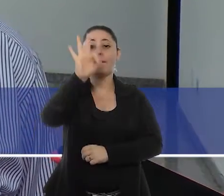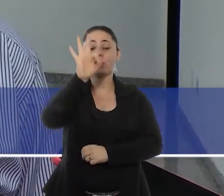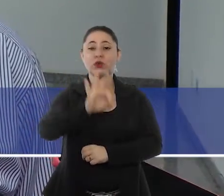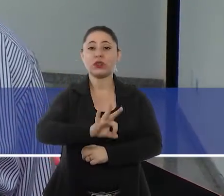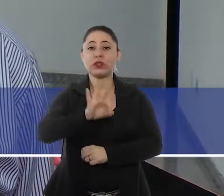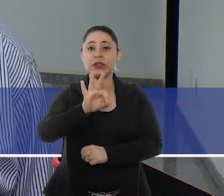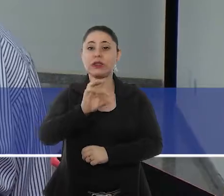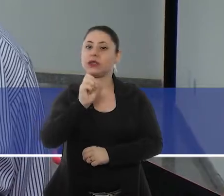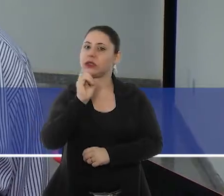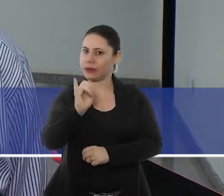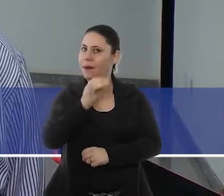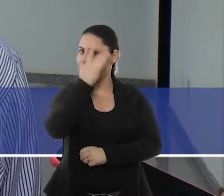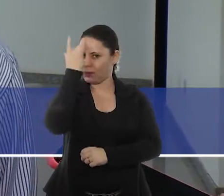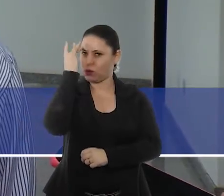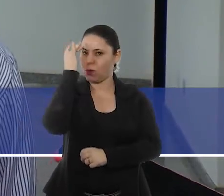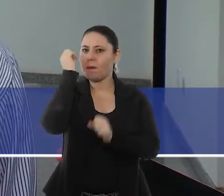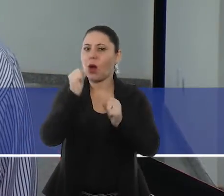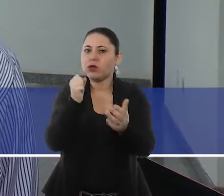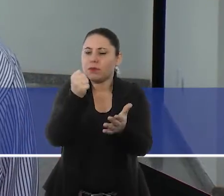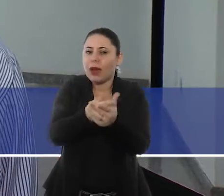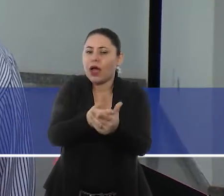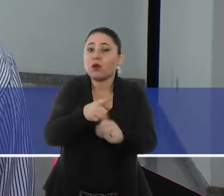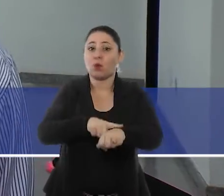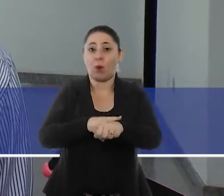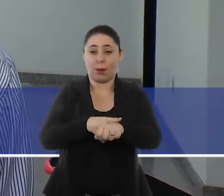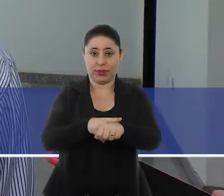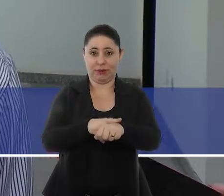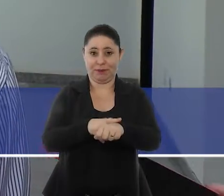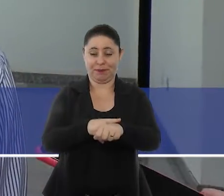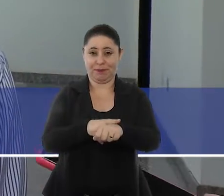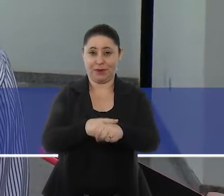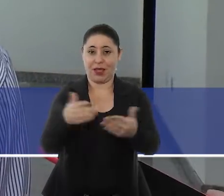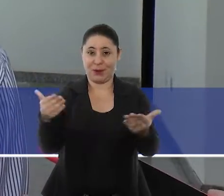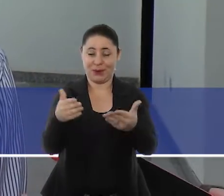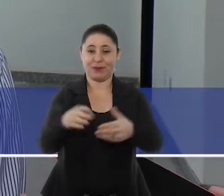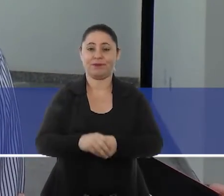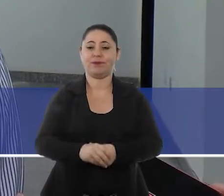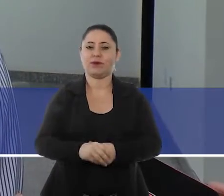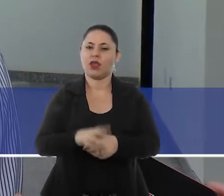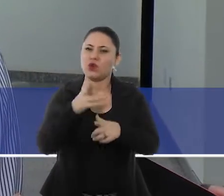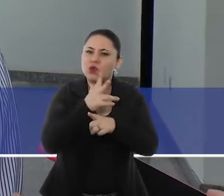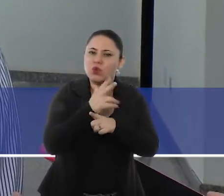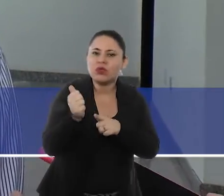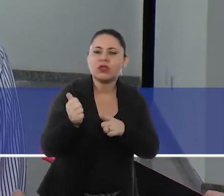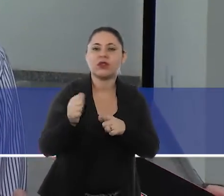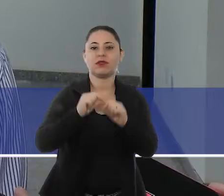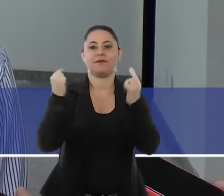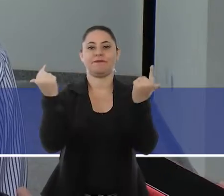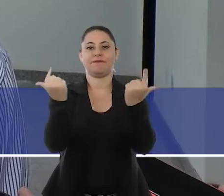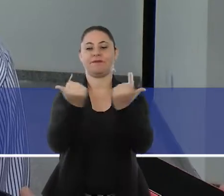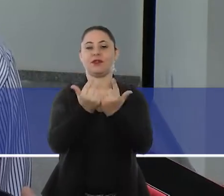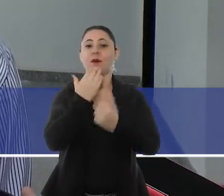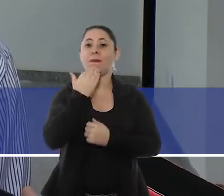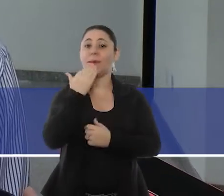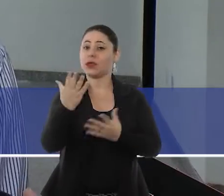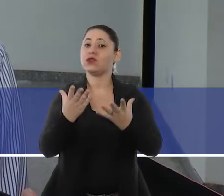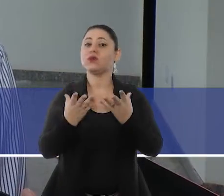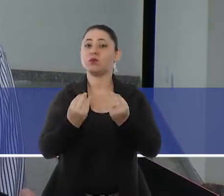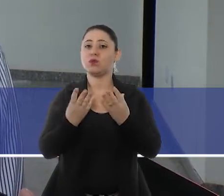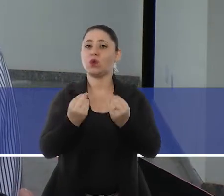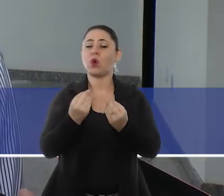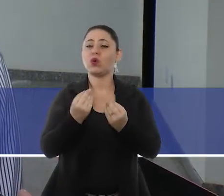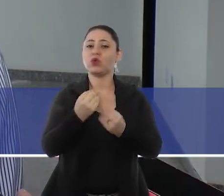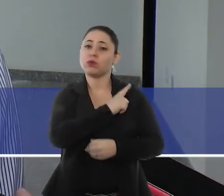pagamento à vista de até 95%, desde que a pessoa possa pagar isso à vista. Então é uma conquista